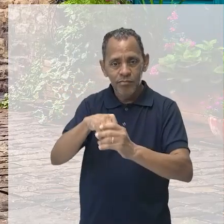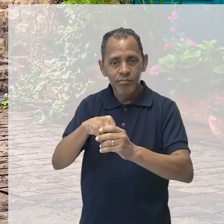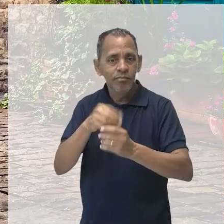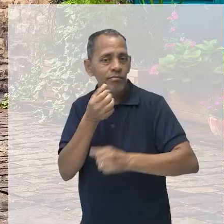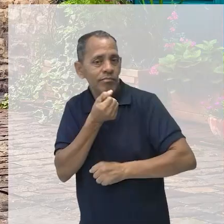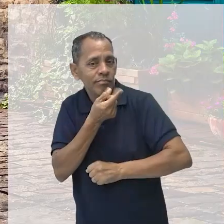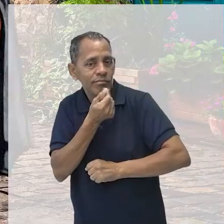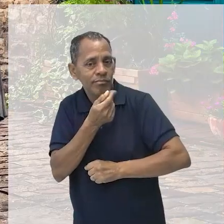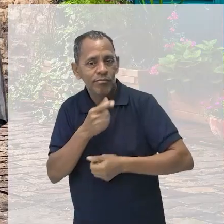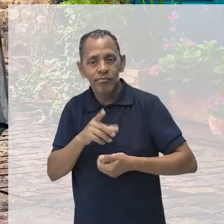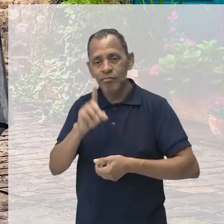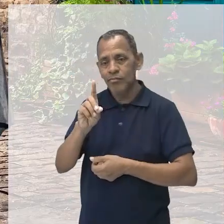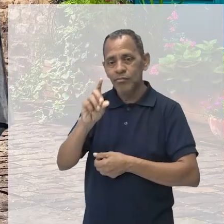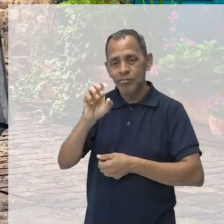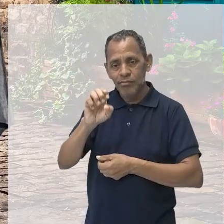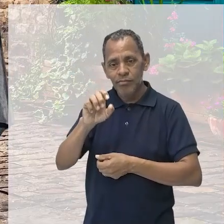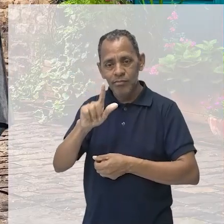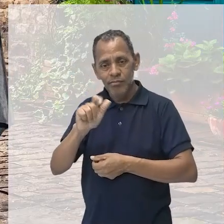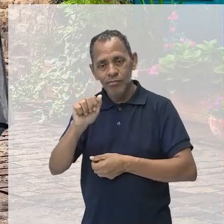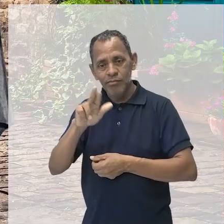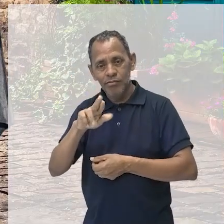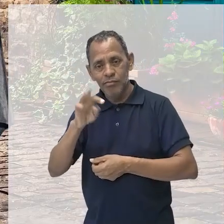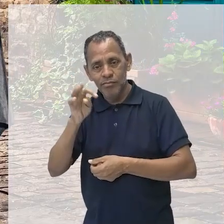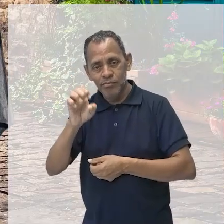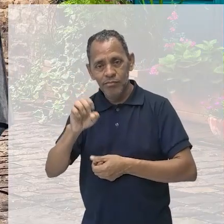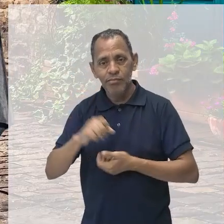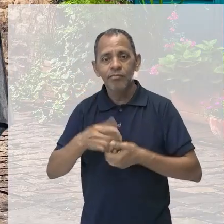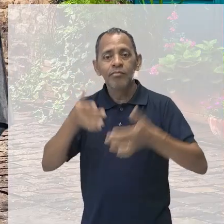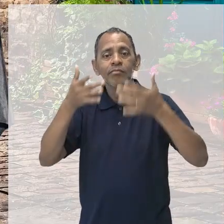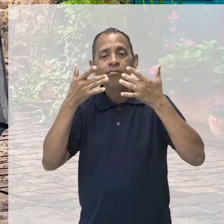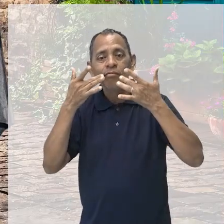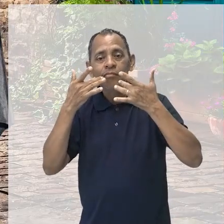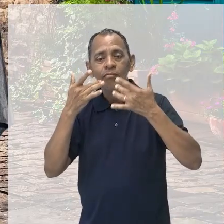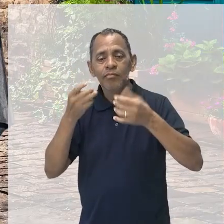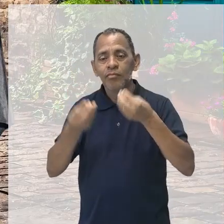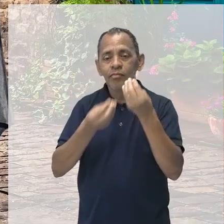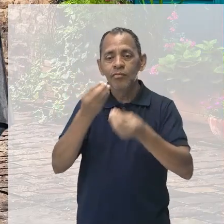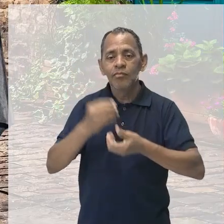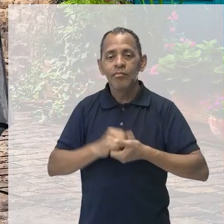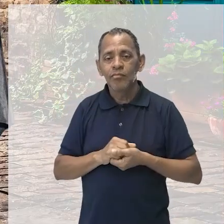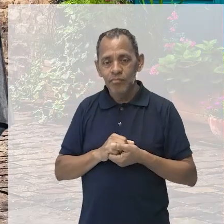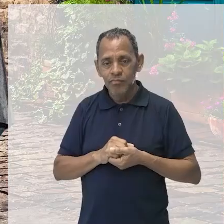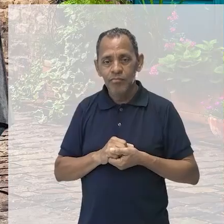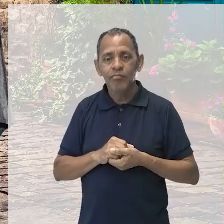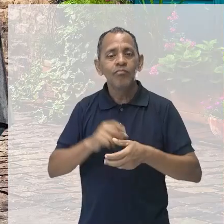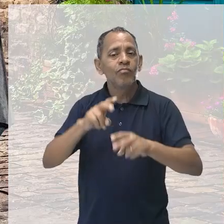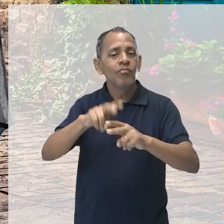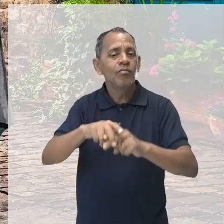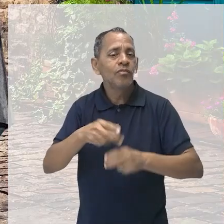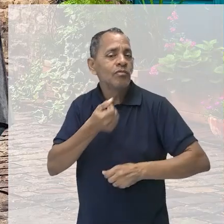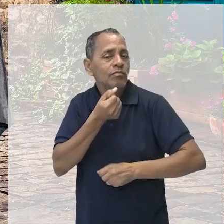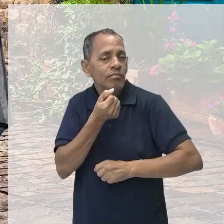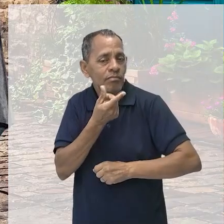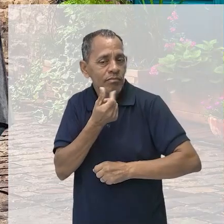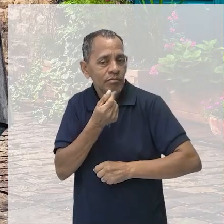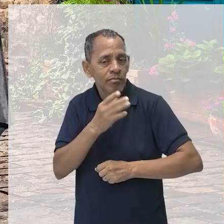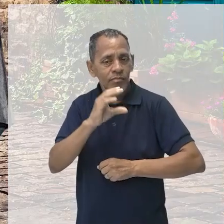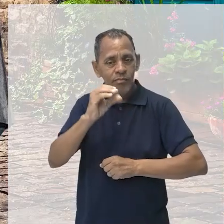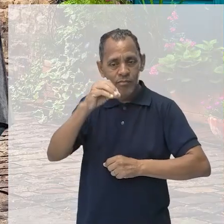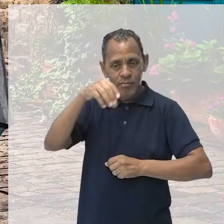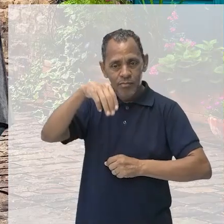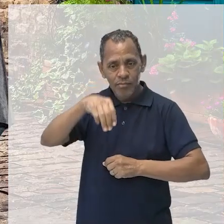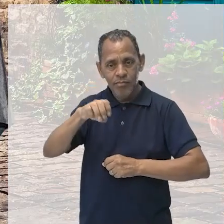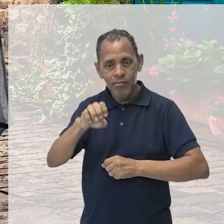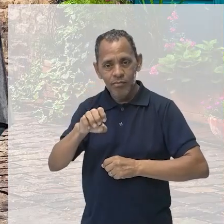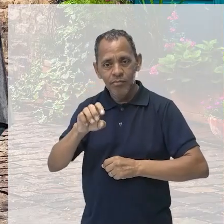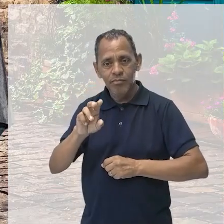comédia dell'arte, que eles faziam teatro através de uma comédia, não é isso? Então, aqui ao meu lado